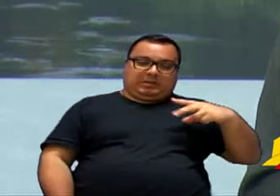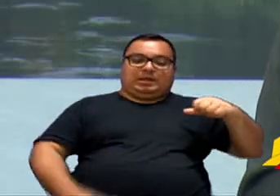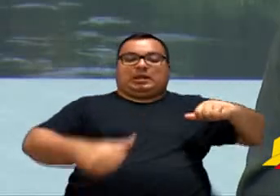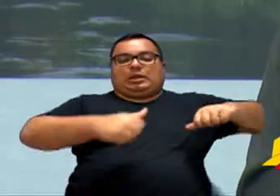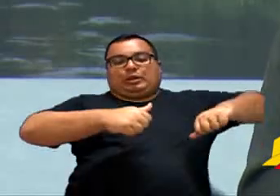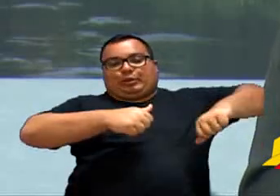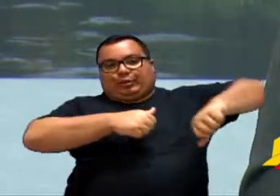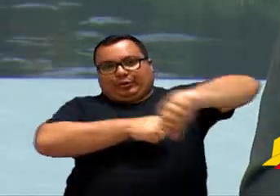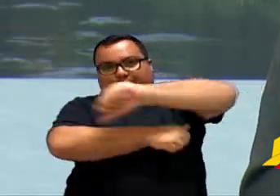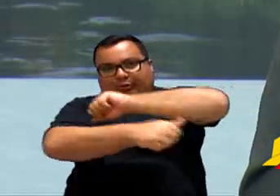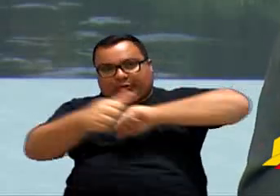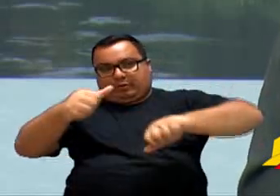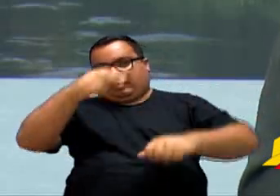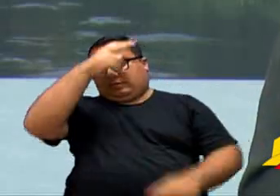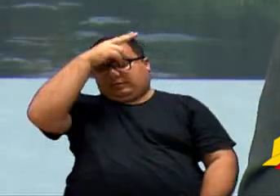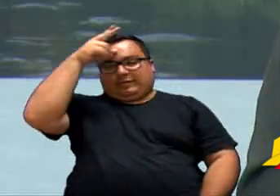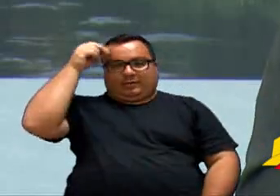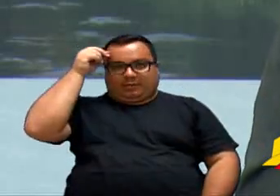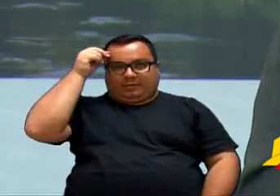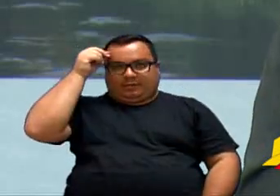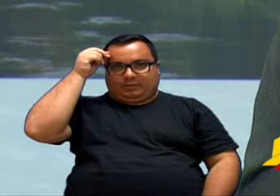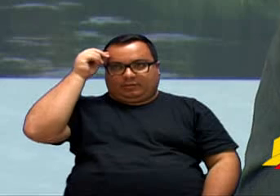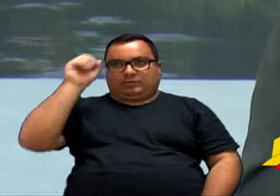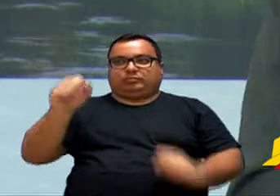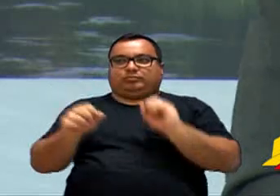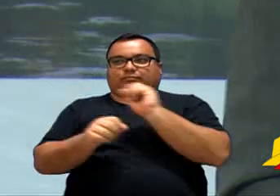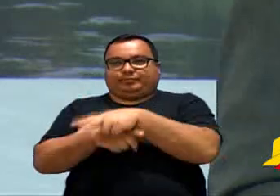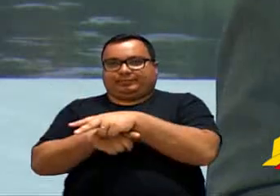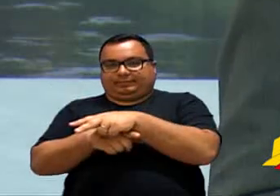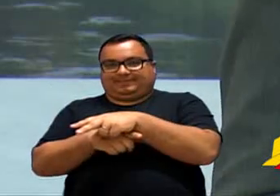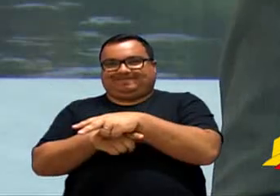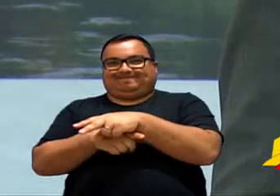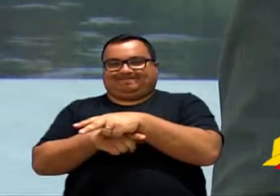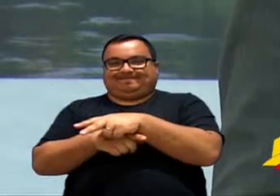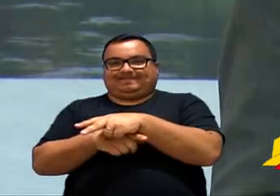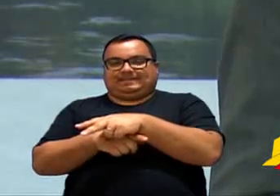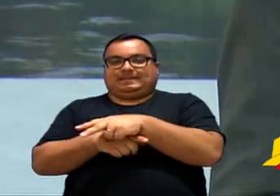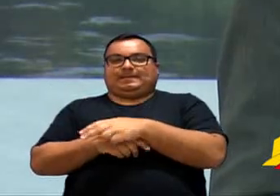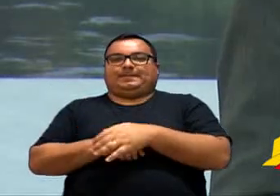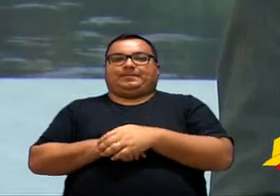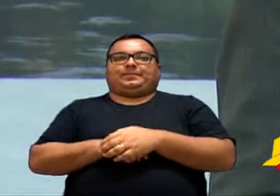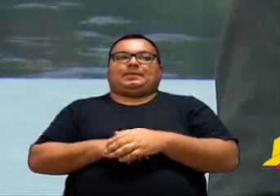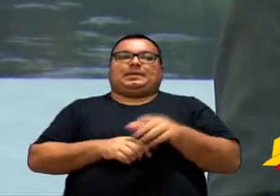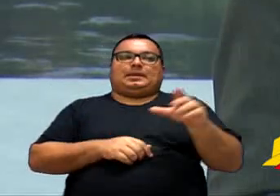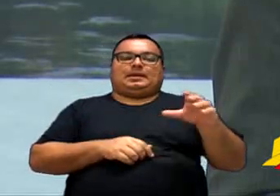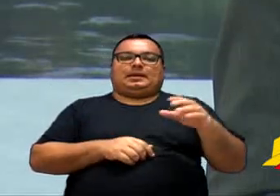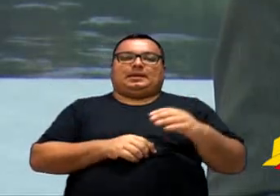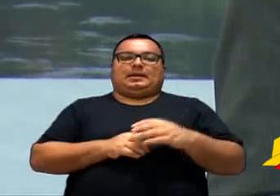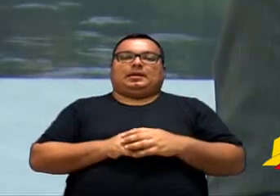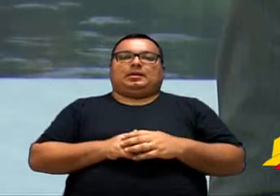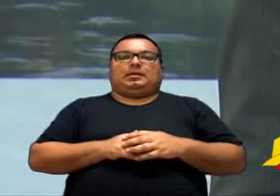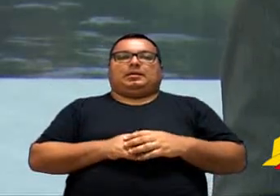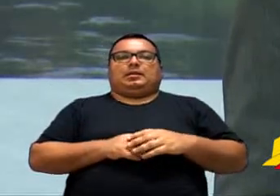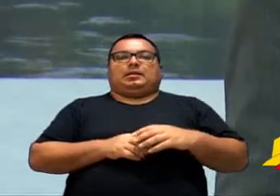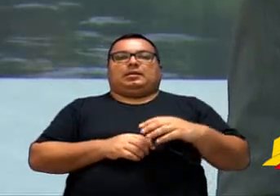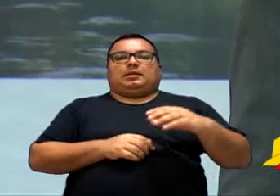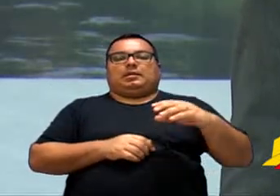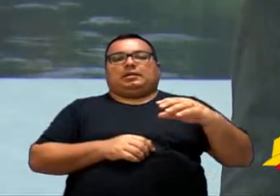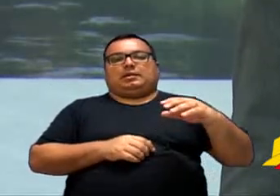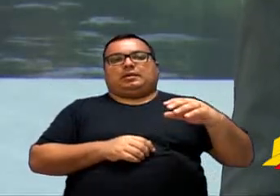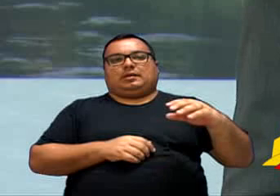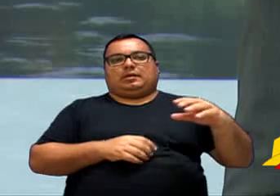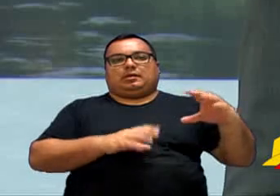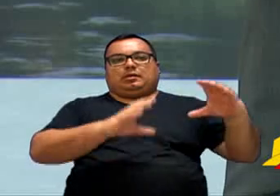trabalhar na Prefeitura Municipal de Sorocaba. Saíram do regime geral da